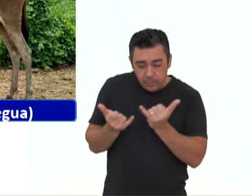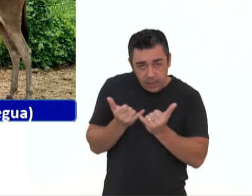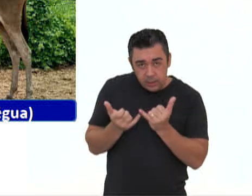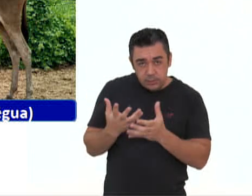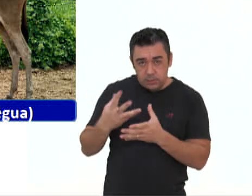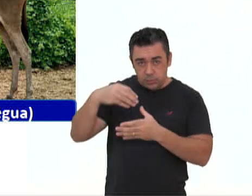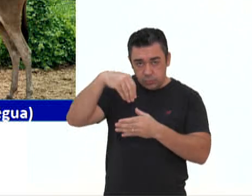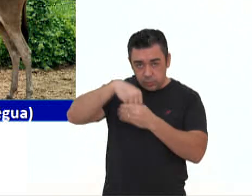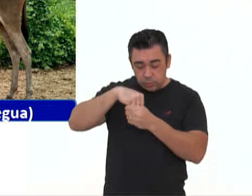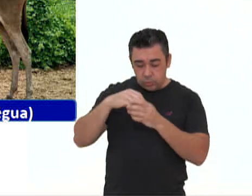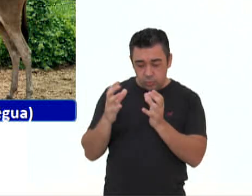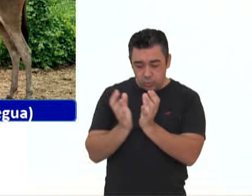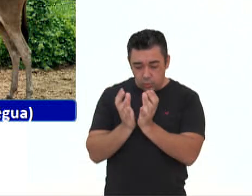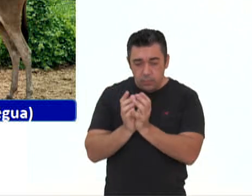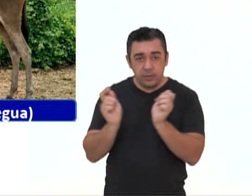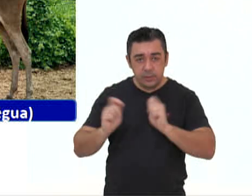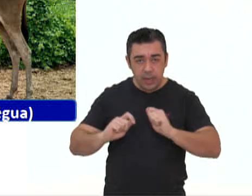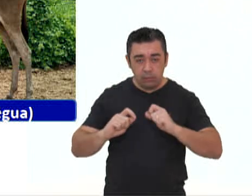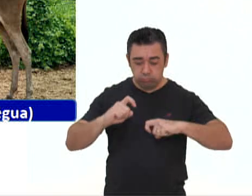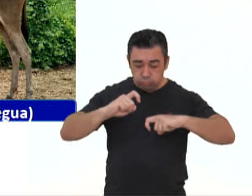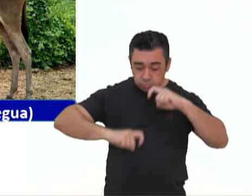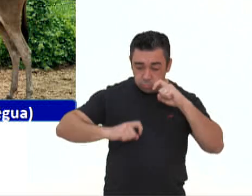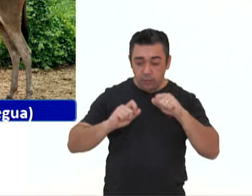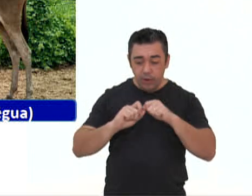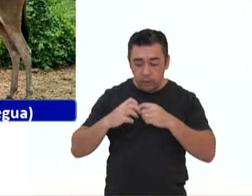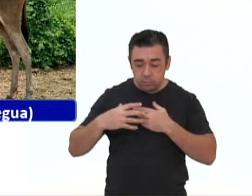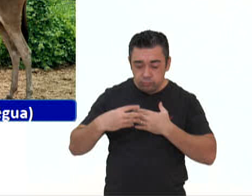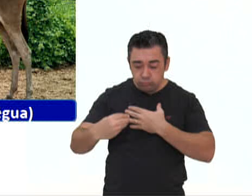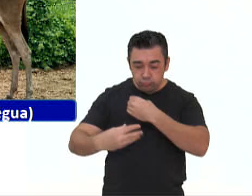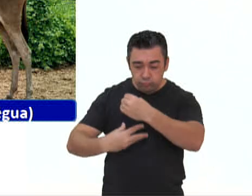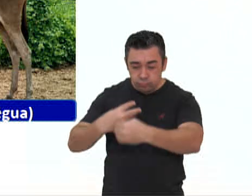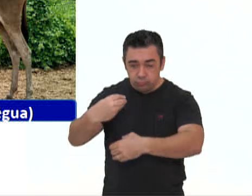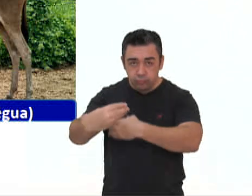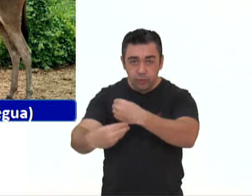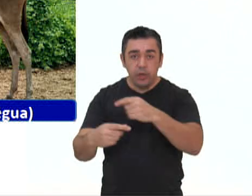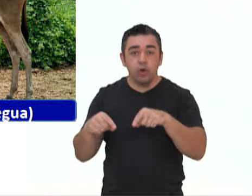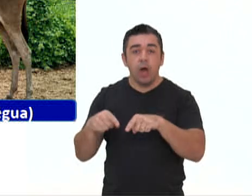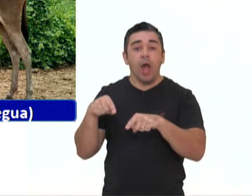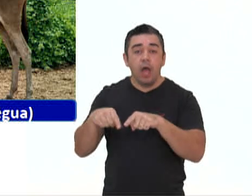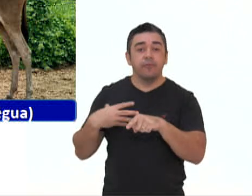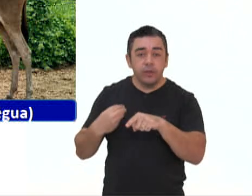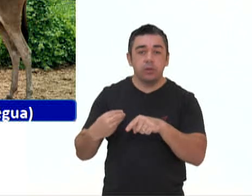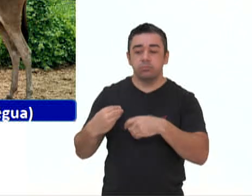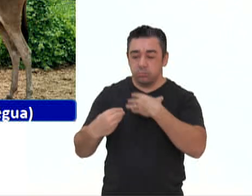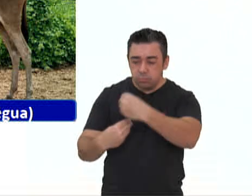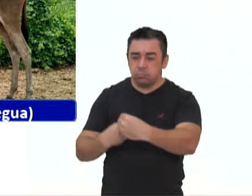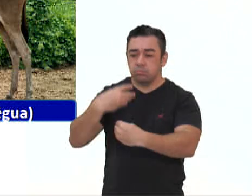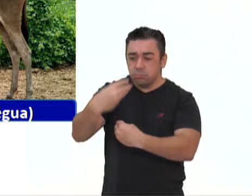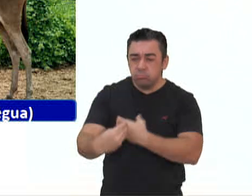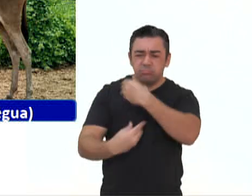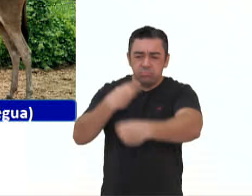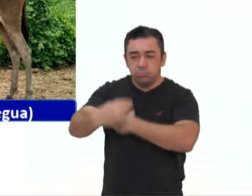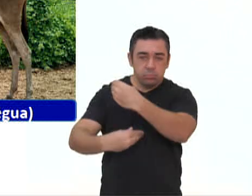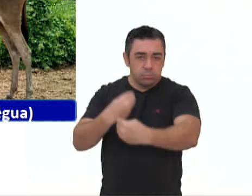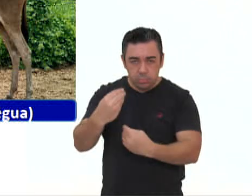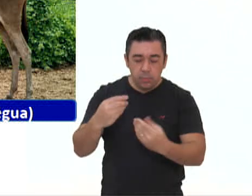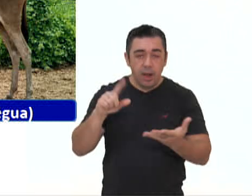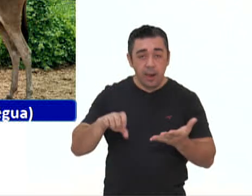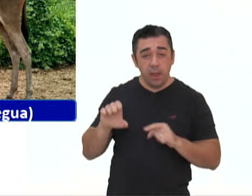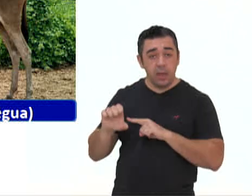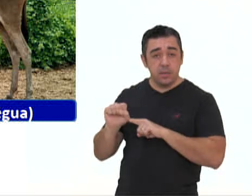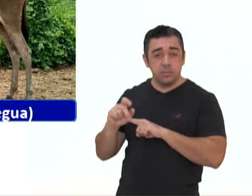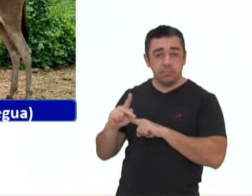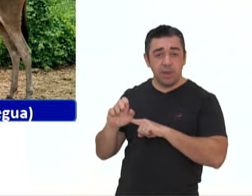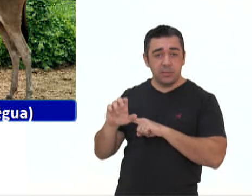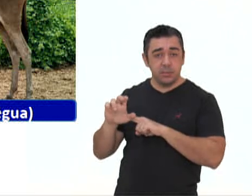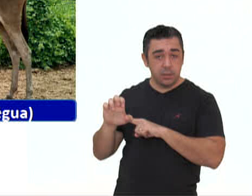si, capazes de acasalar e gerar um filhote fértil. Então, esse filhote tem que crescer e acasalar e gerar outro filhote também. Isso é uma